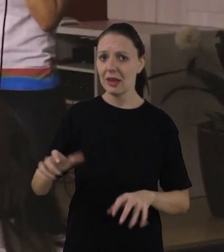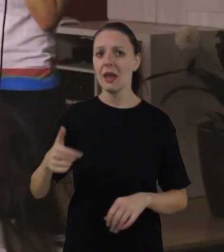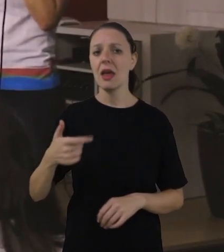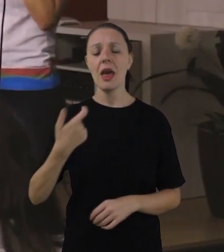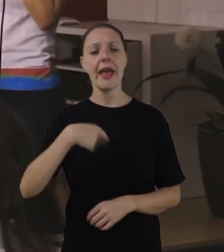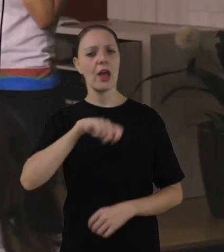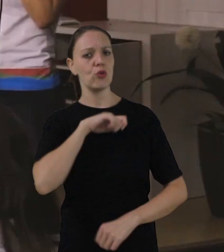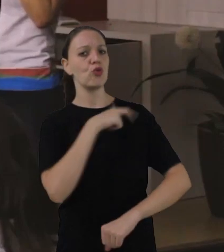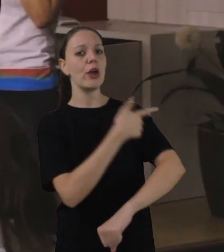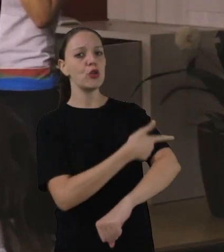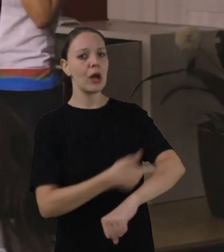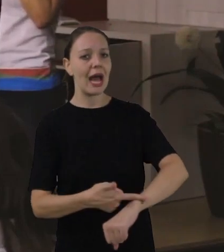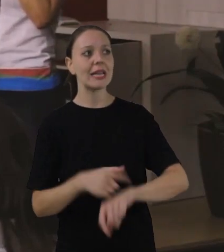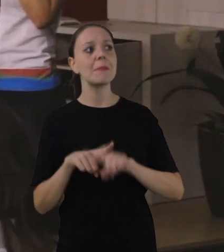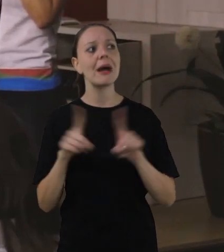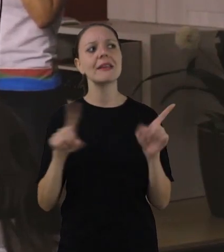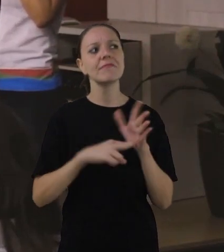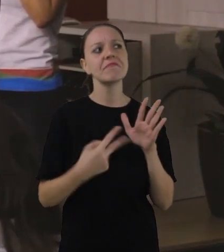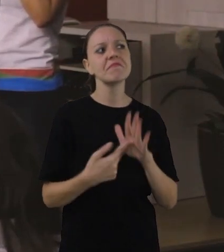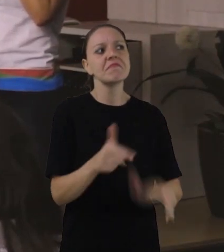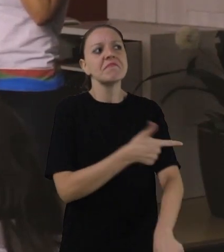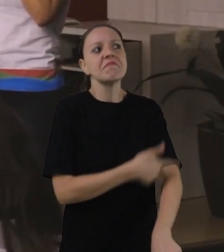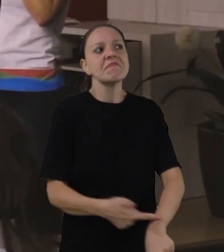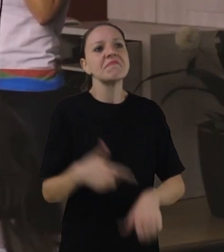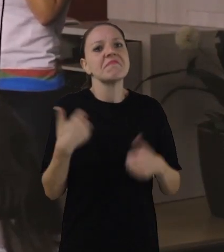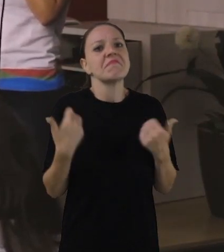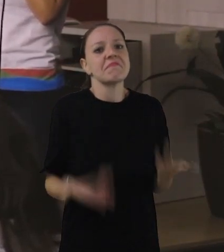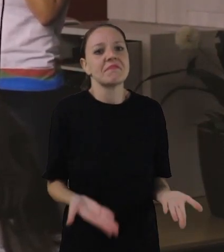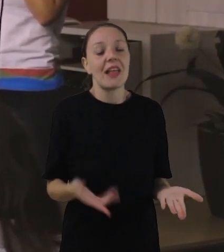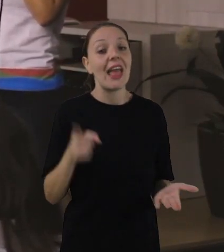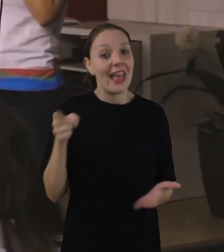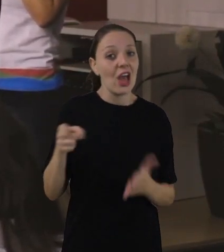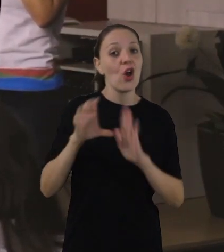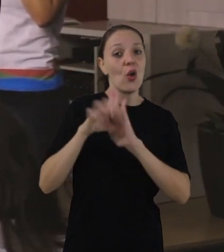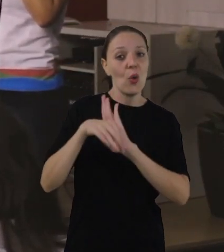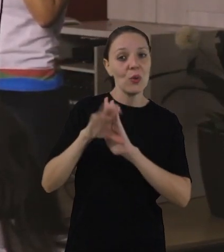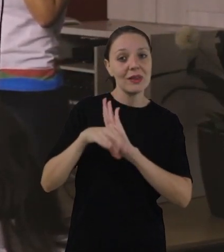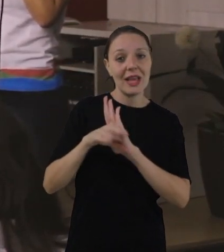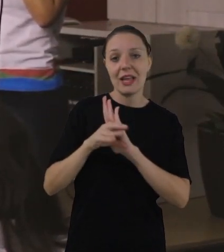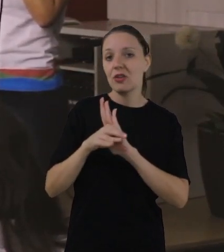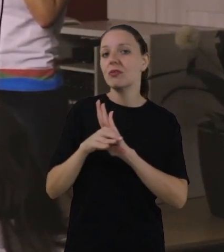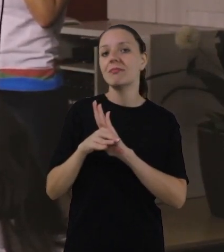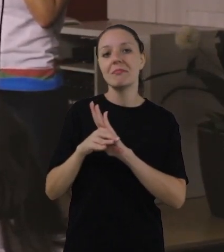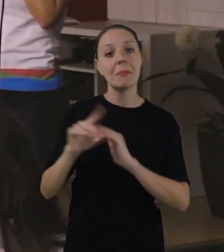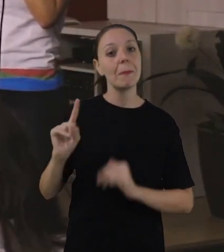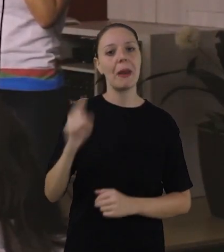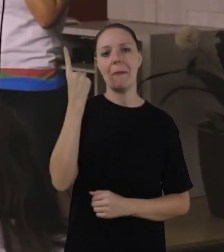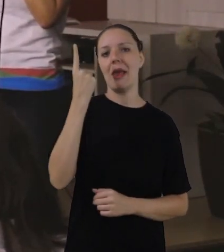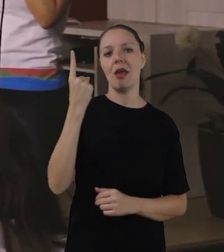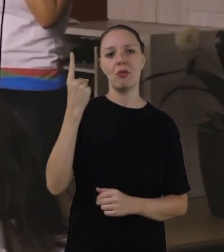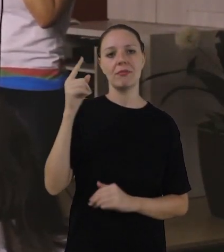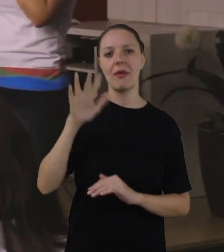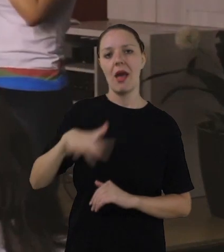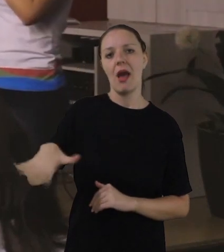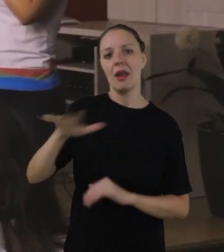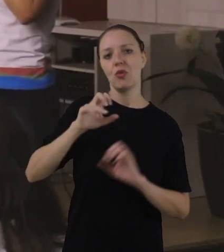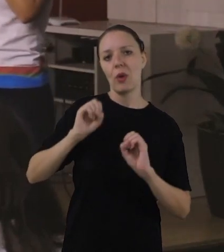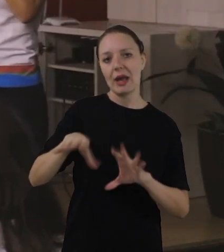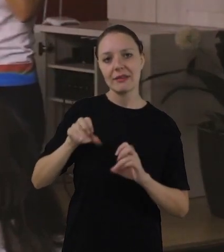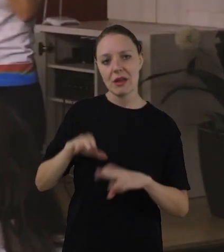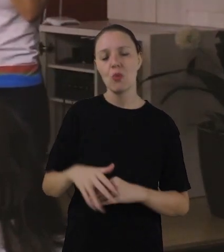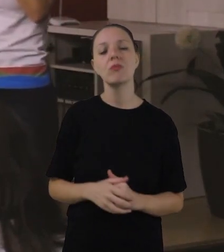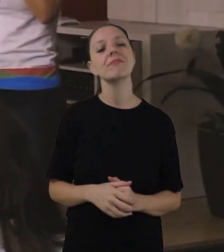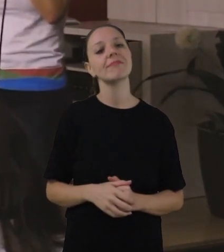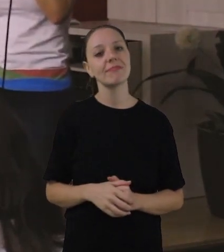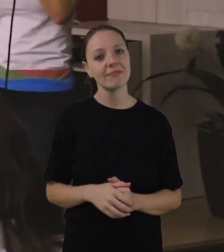ser educada? Então, esse é o conceito primordial de educação. Será que a gente é assim? Eu